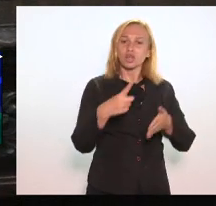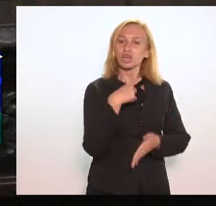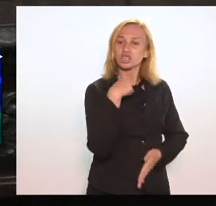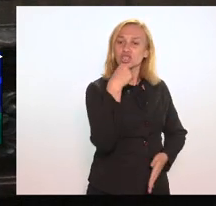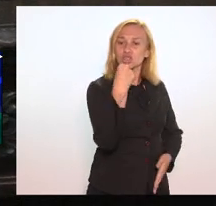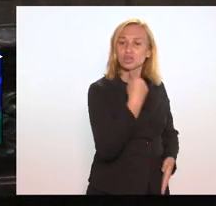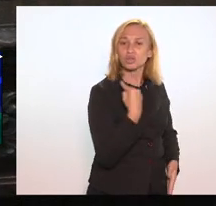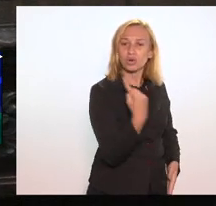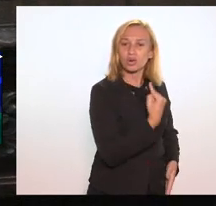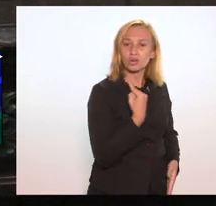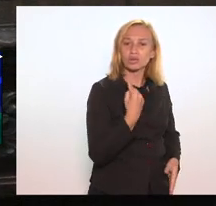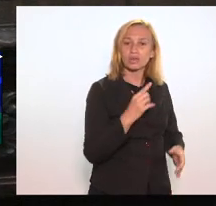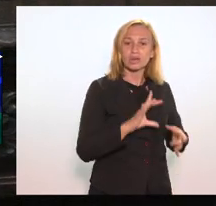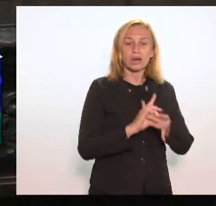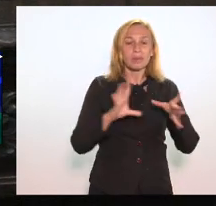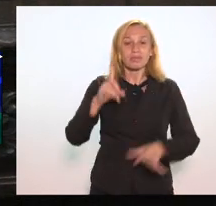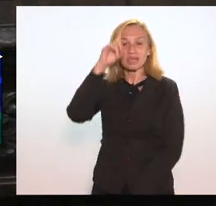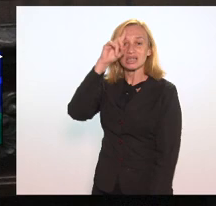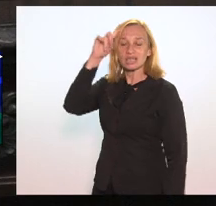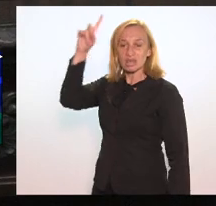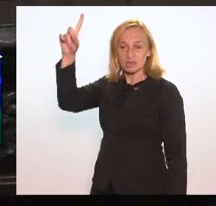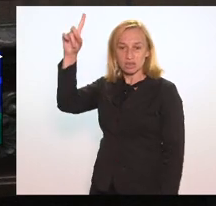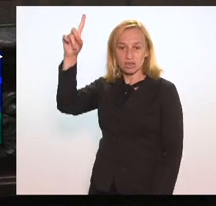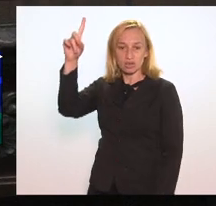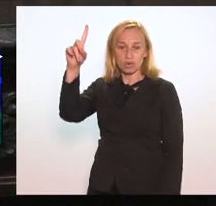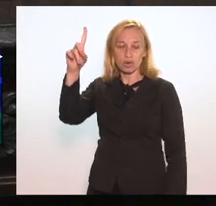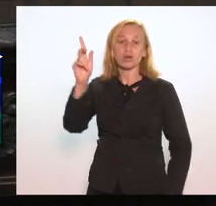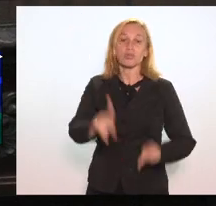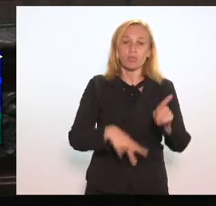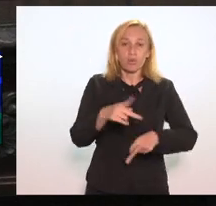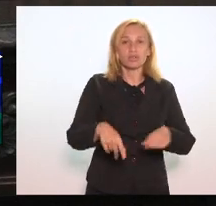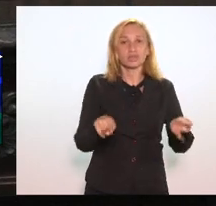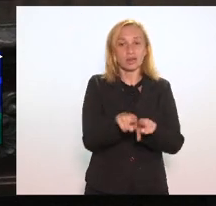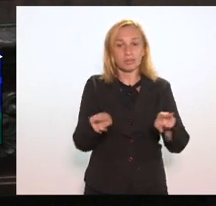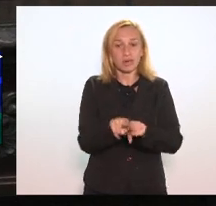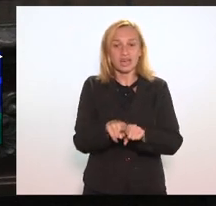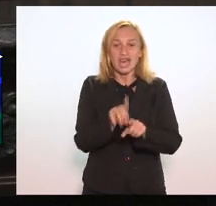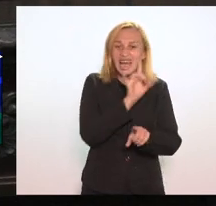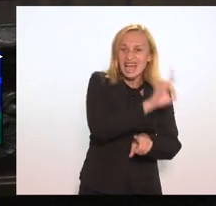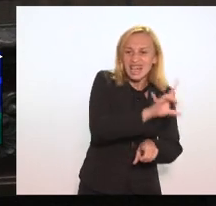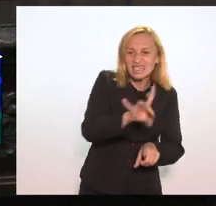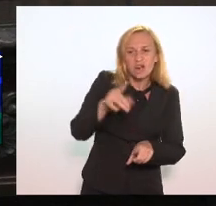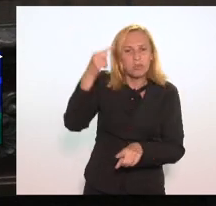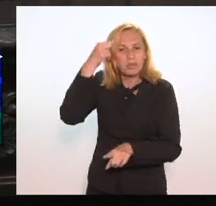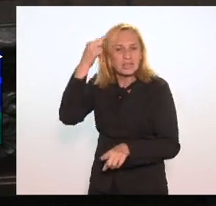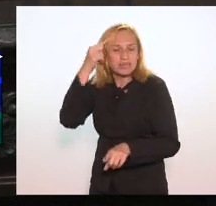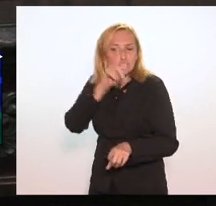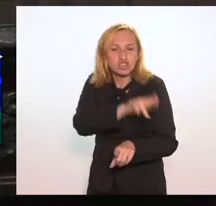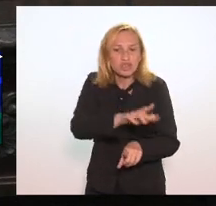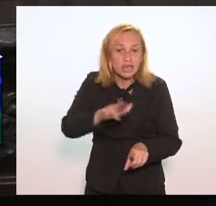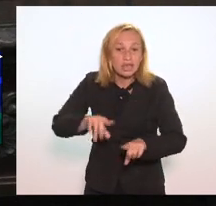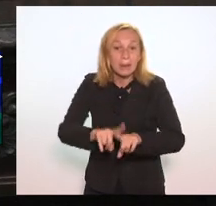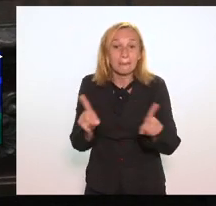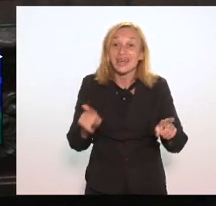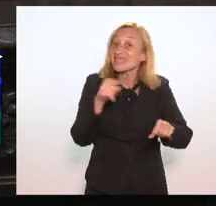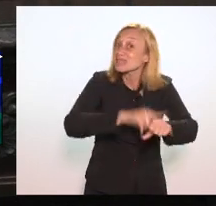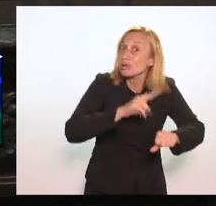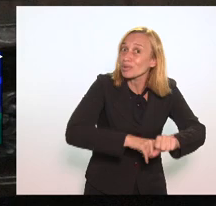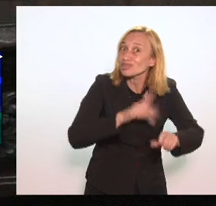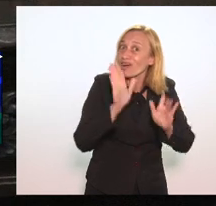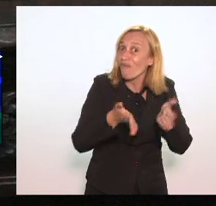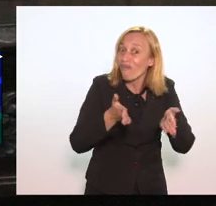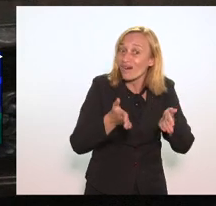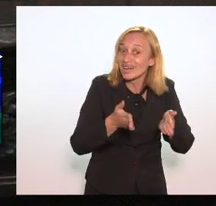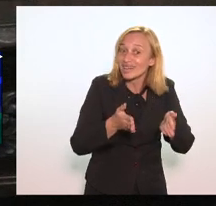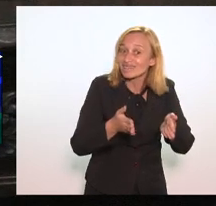eleitos com a permissão de Deus e pela população cada um com pensamento mas nesse momento